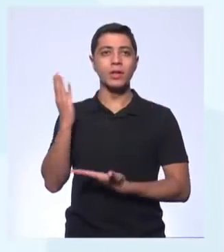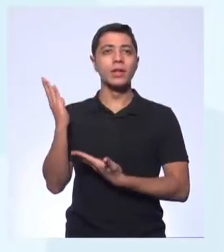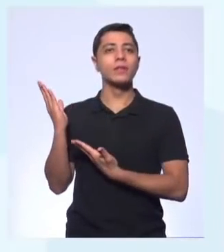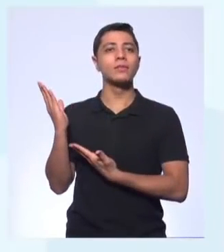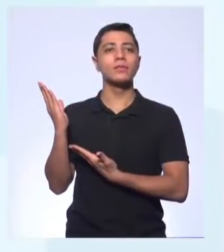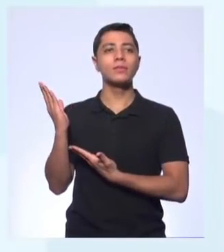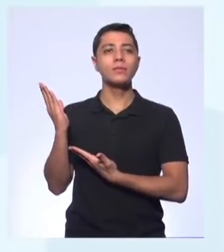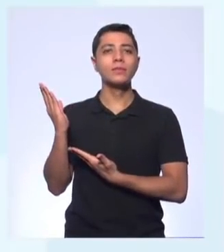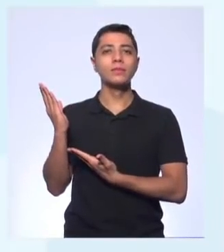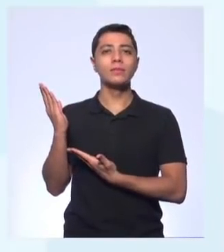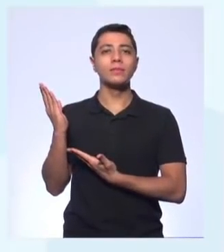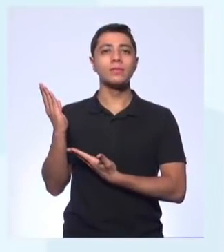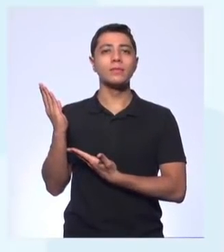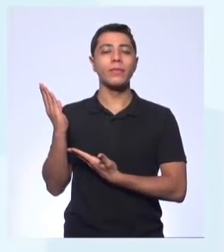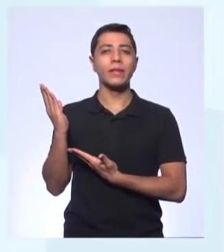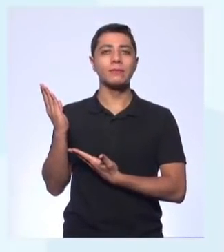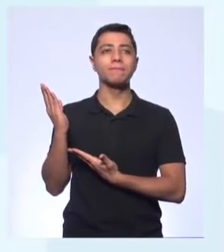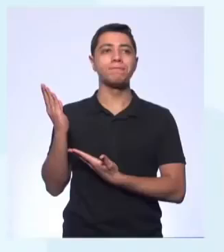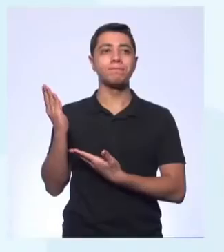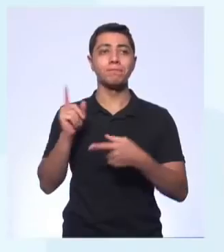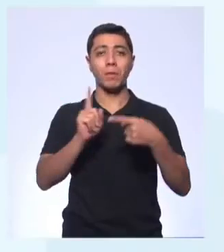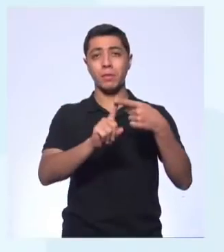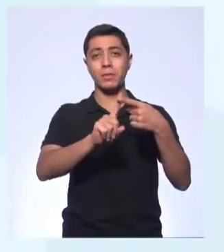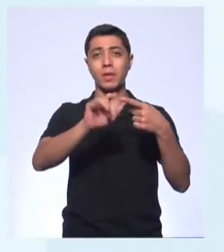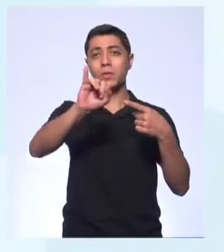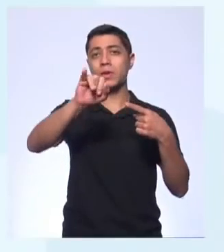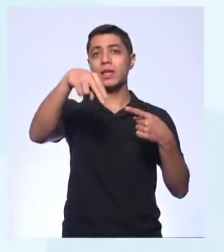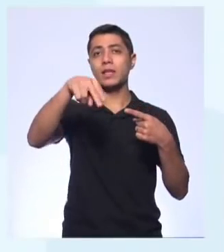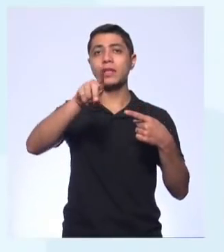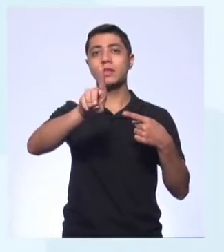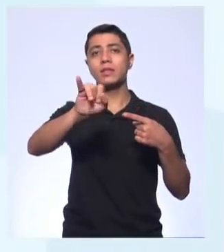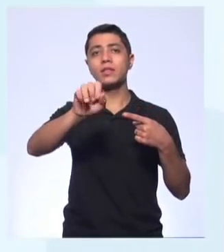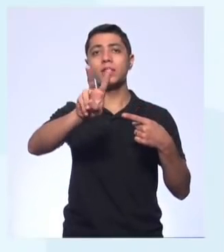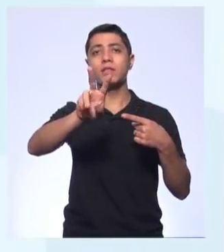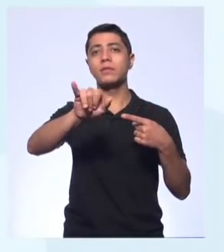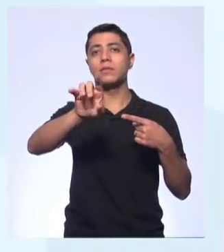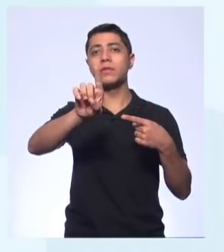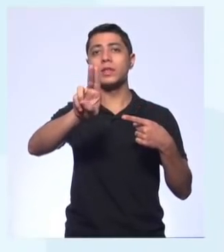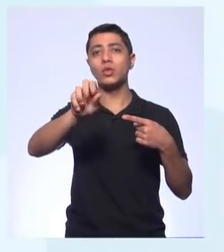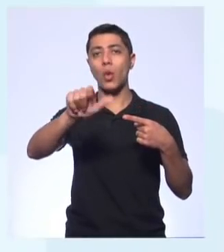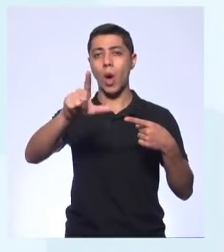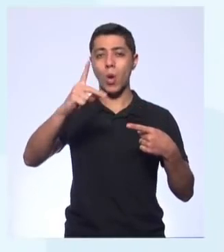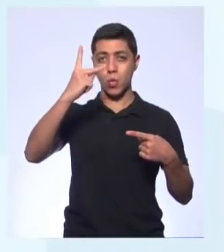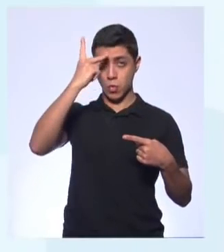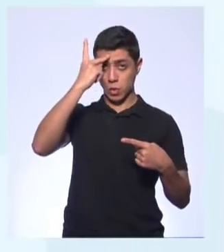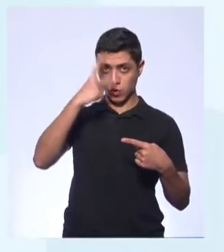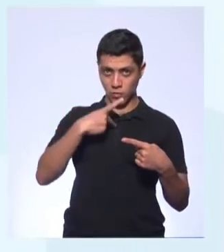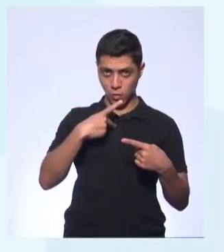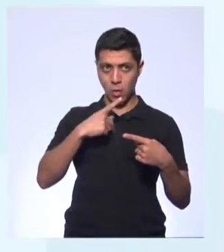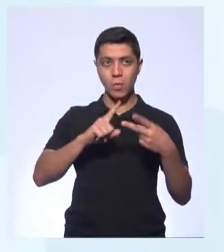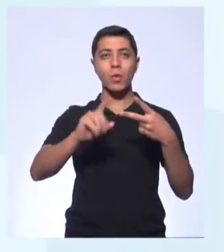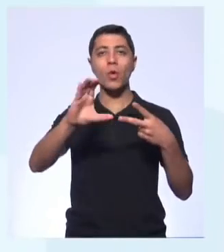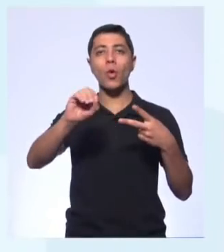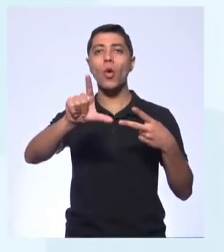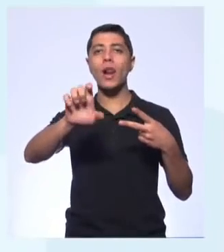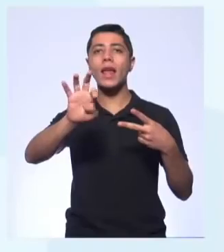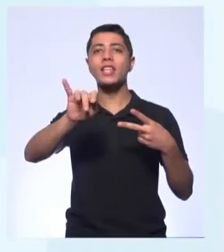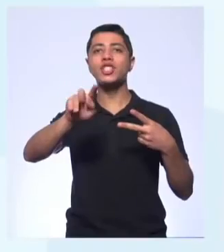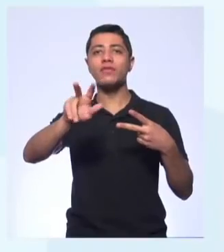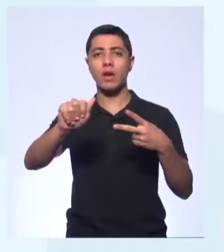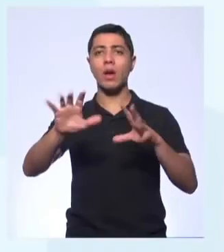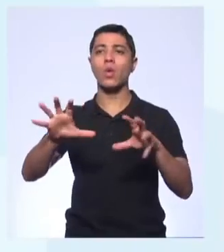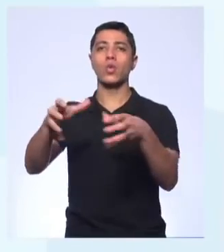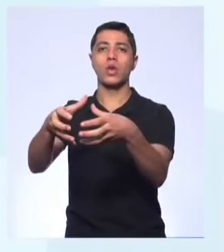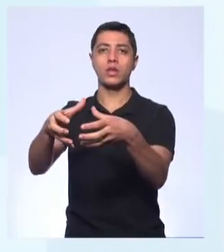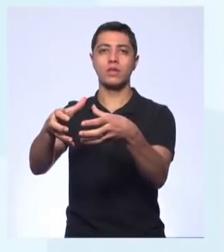Saúde individual e saúde coletiva. Primeiro, o que é saúde? Segundo a Organização